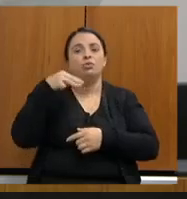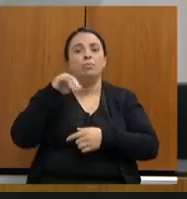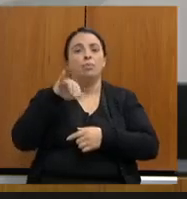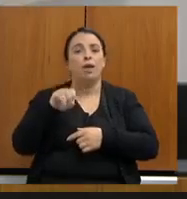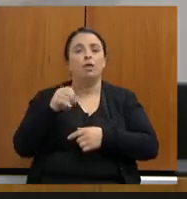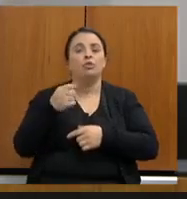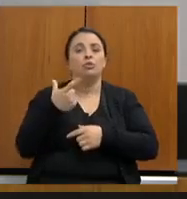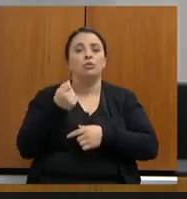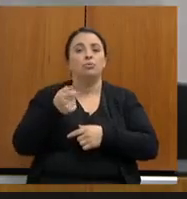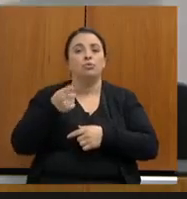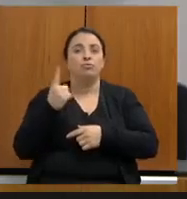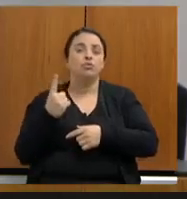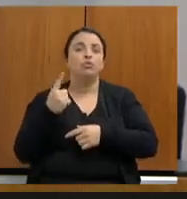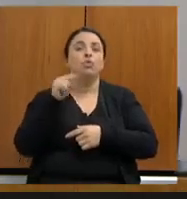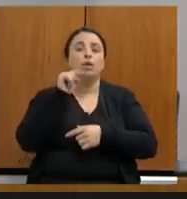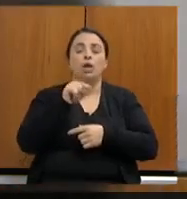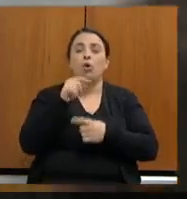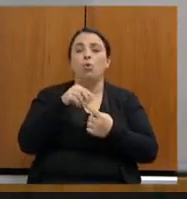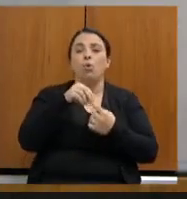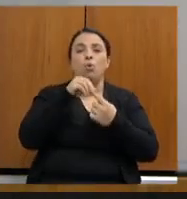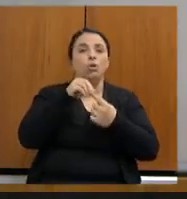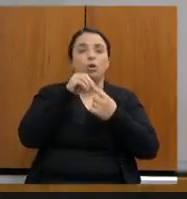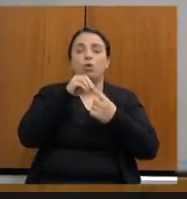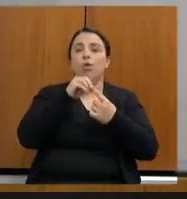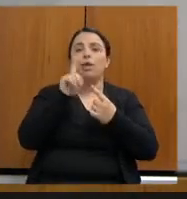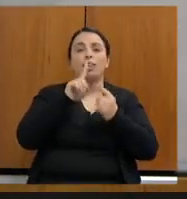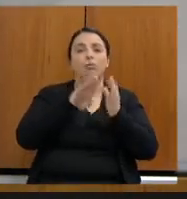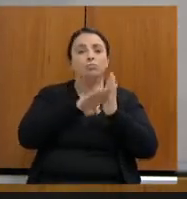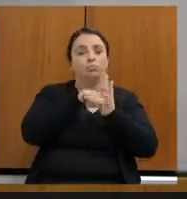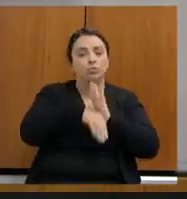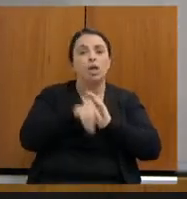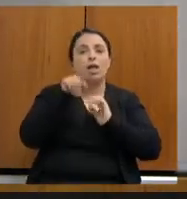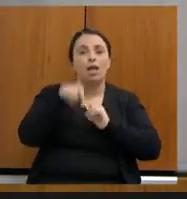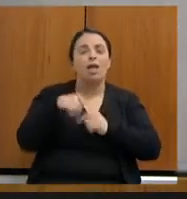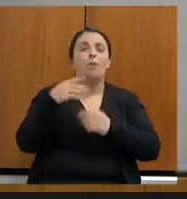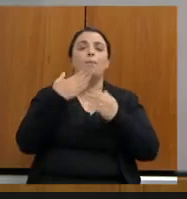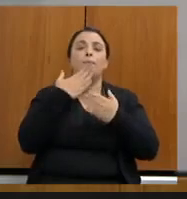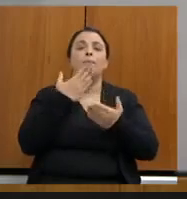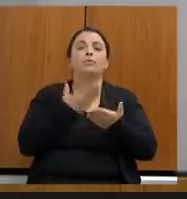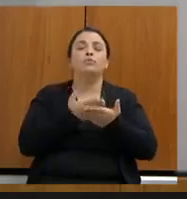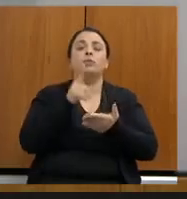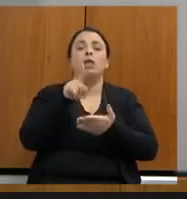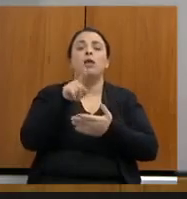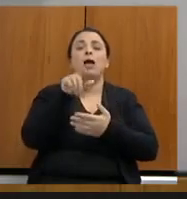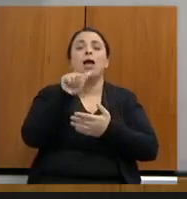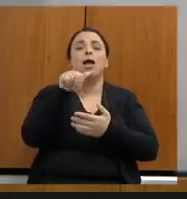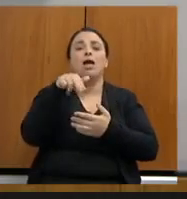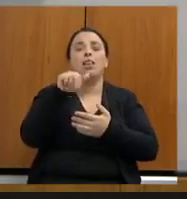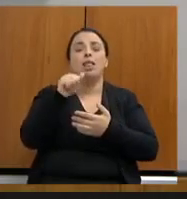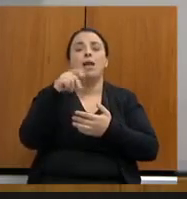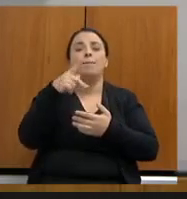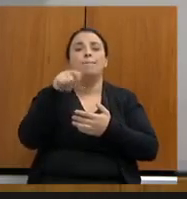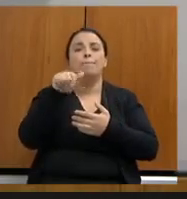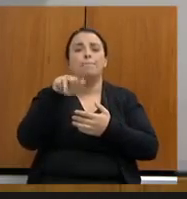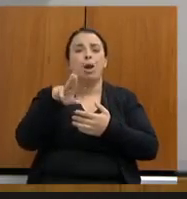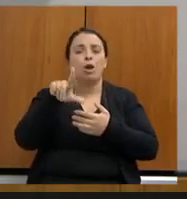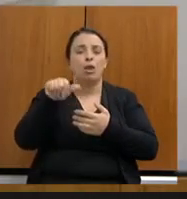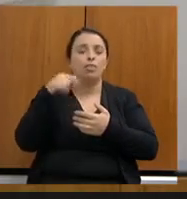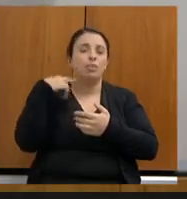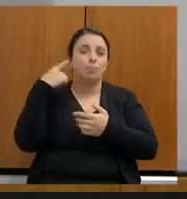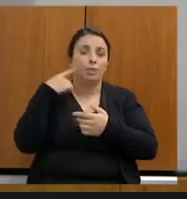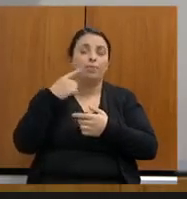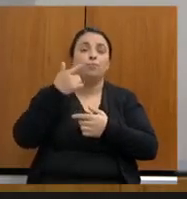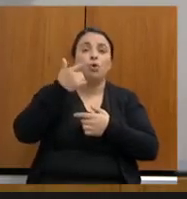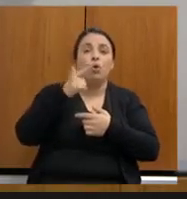e discriminar o que não teve queda ele vem deputada Ana Paula Siqueira se que o requerimento seja encaminhada à chefia da Polícia